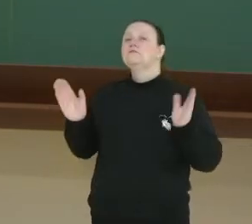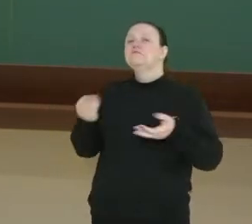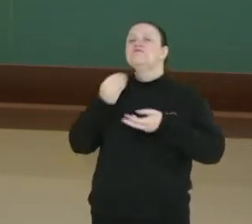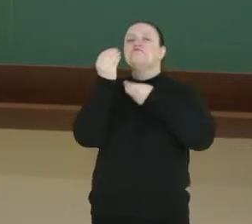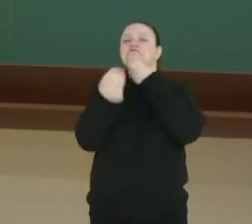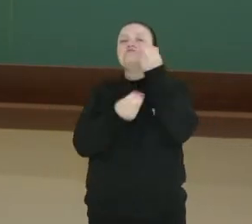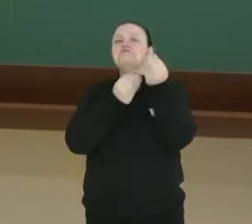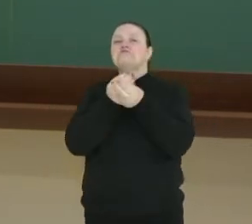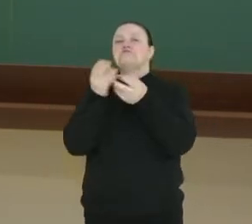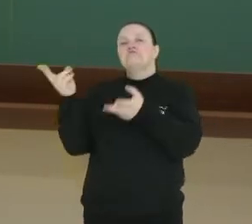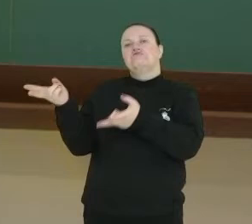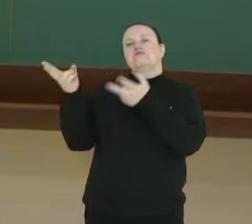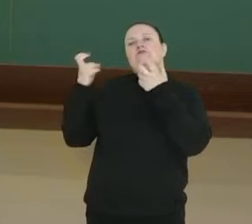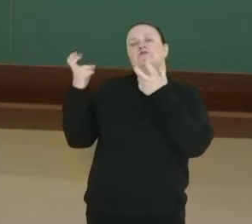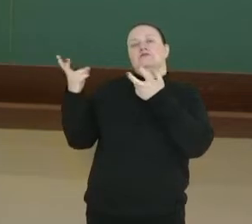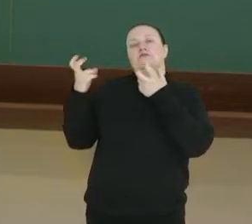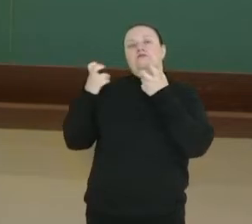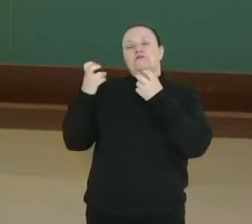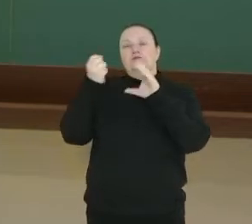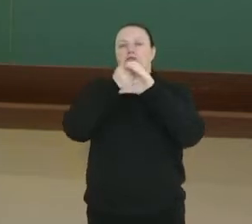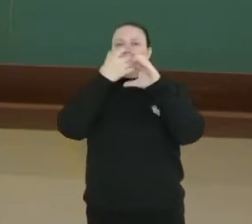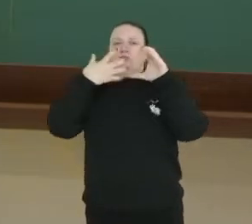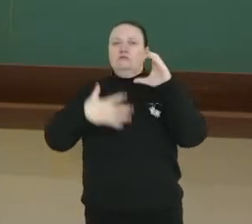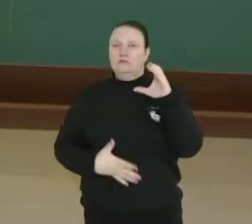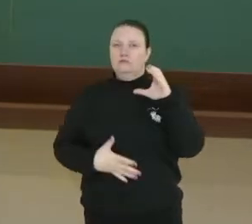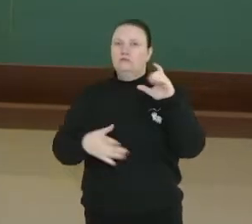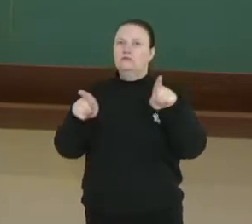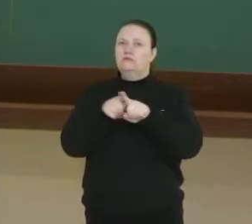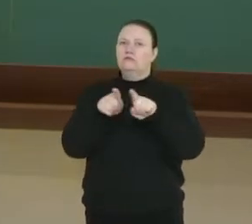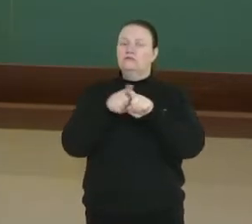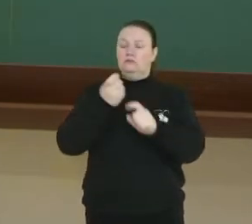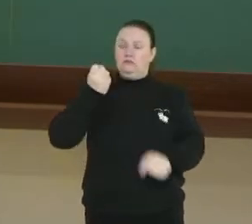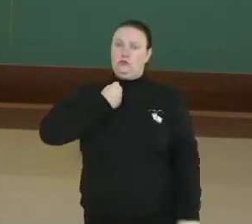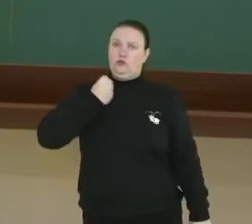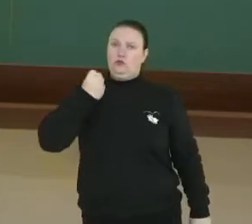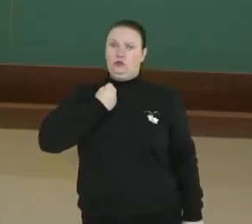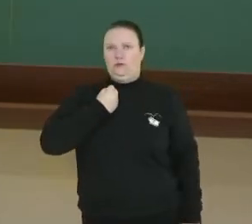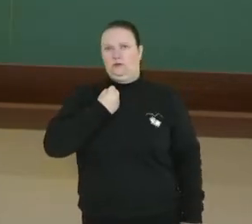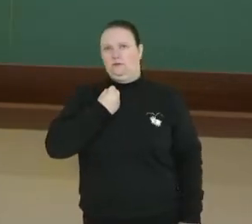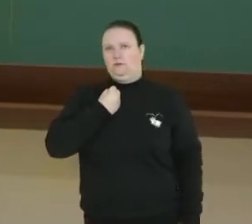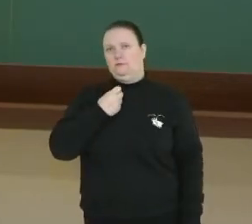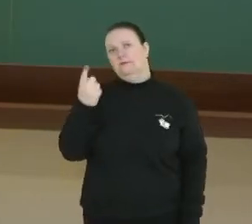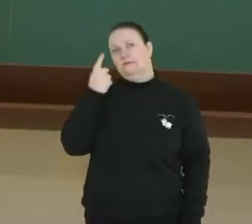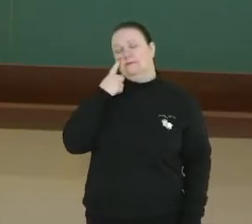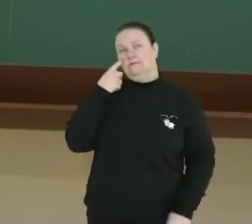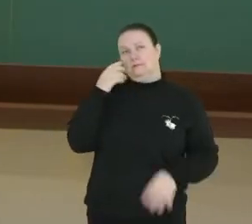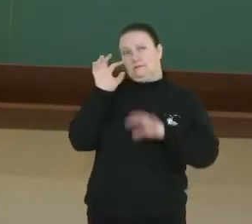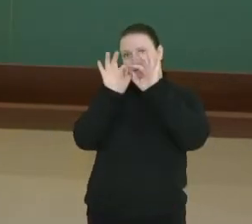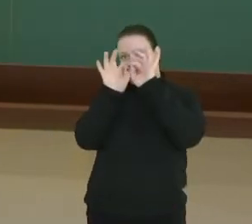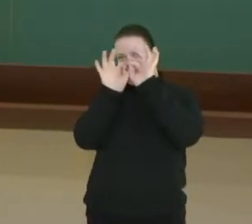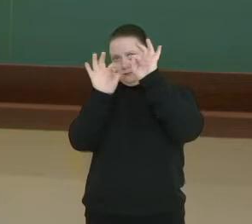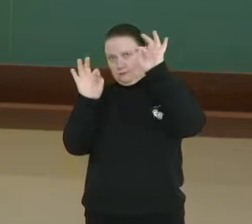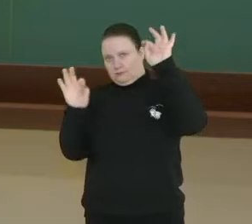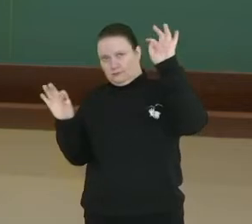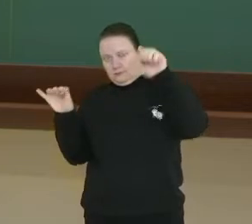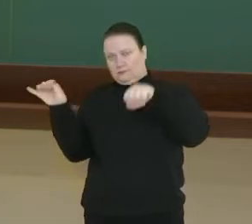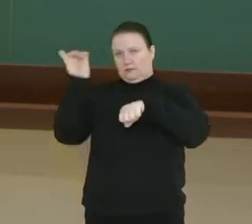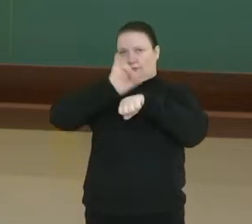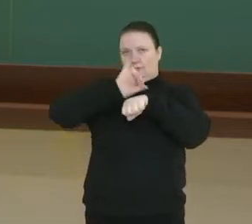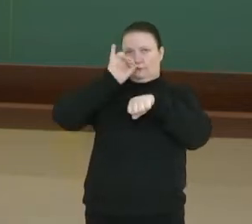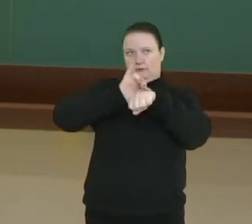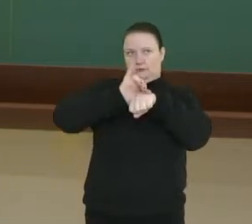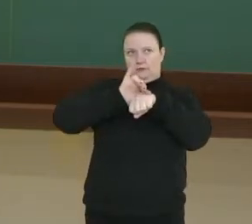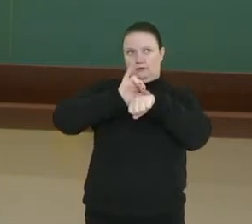ver uma característica numérica? Nós vamos ver que a distância do centro até a